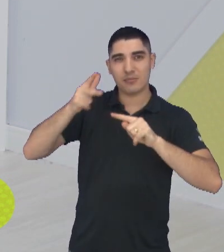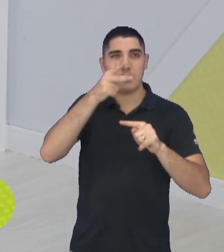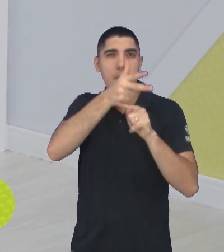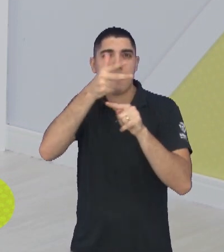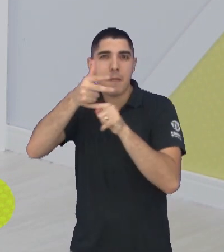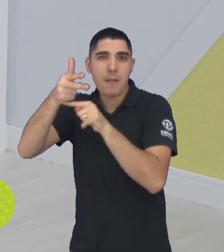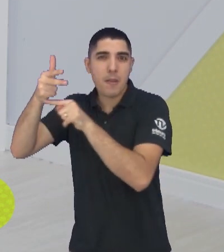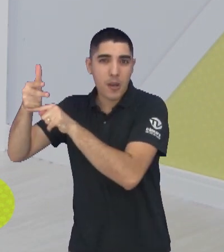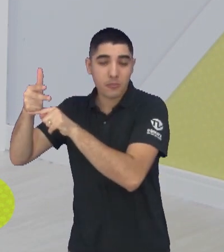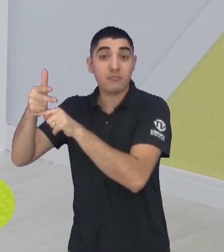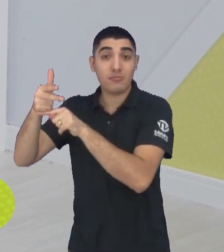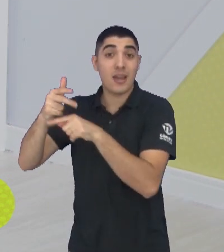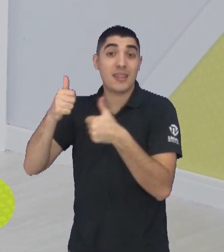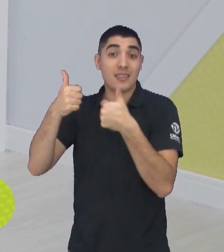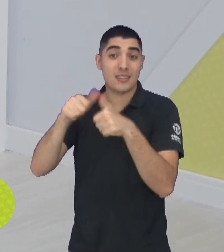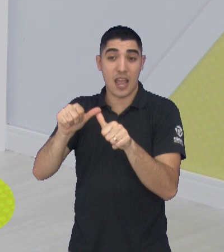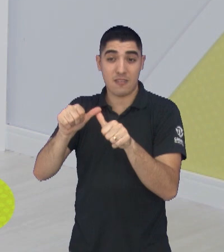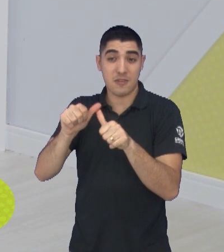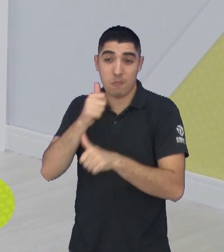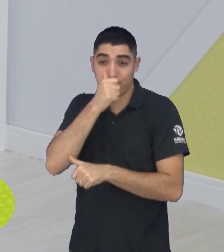disponíveis para